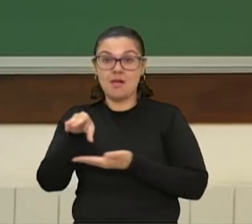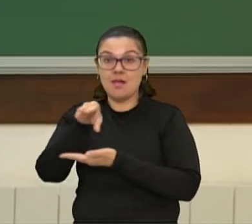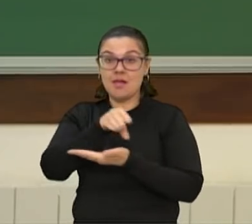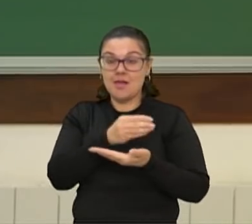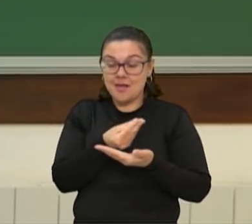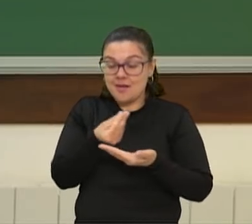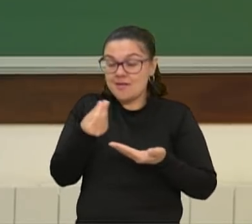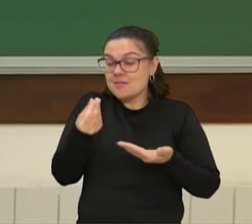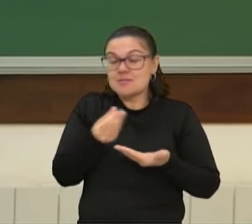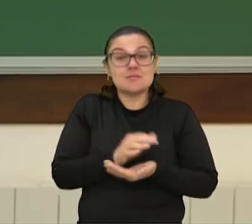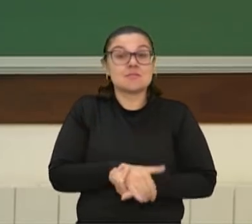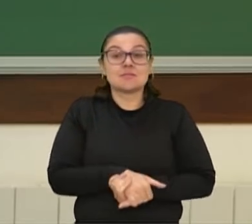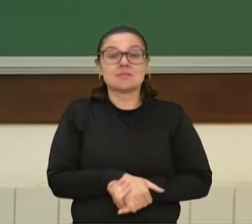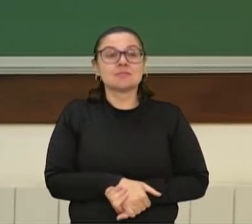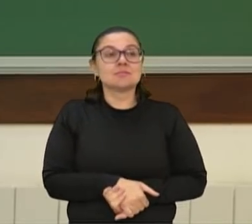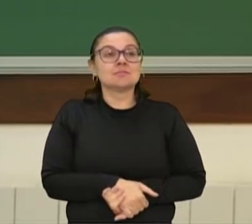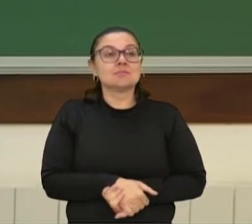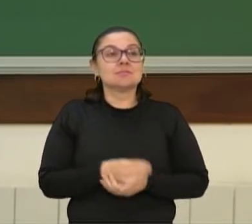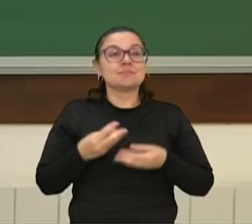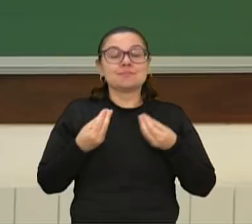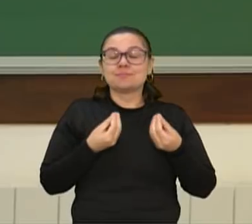são apenas